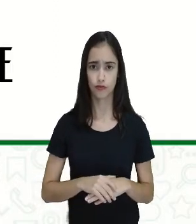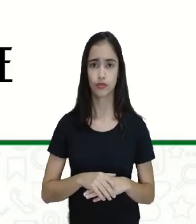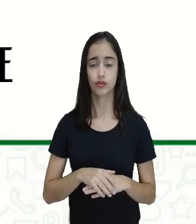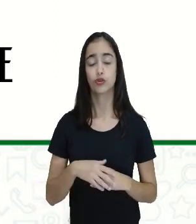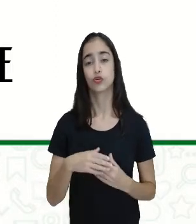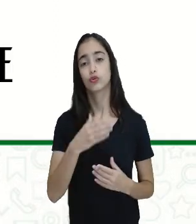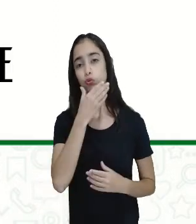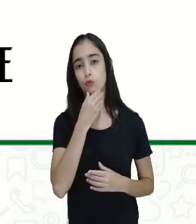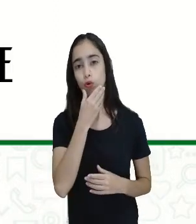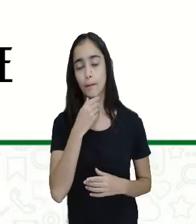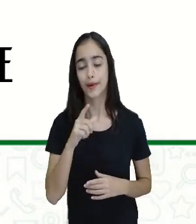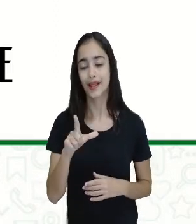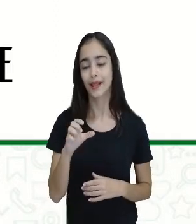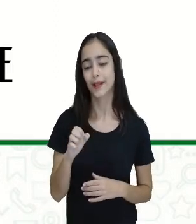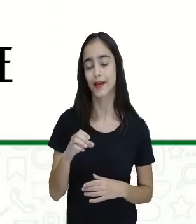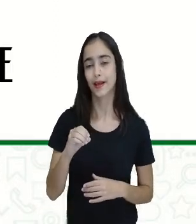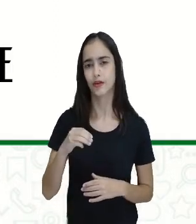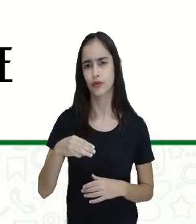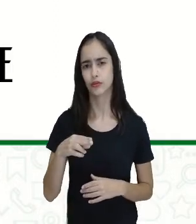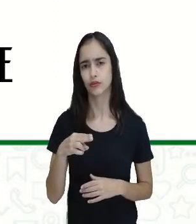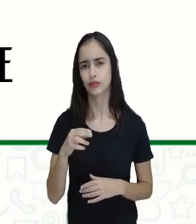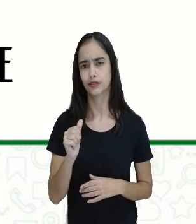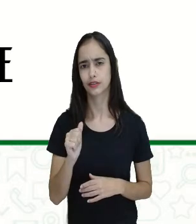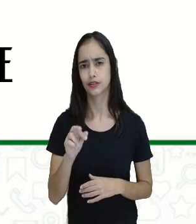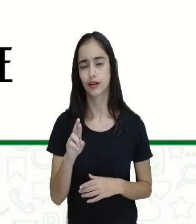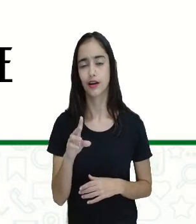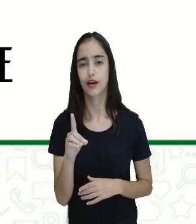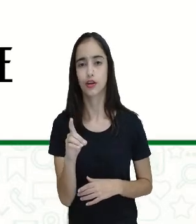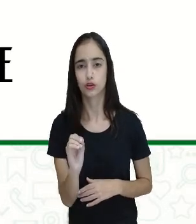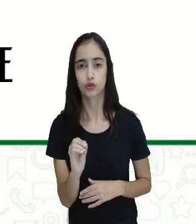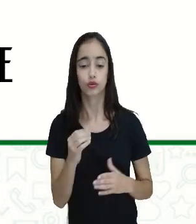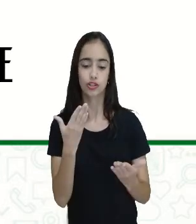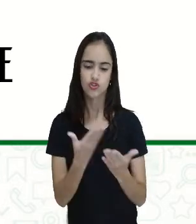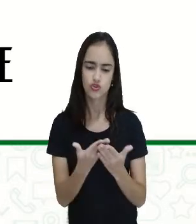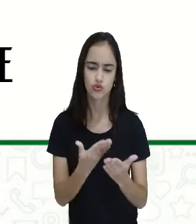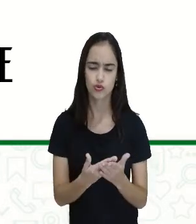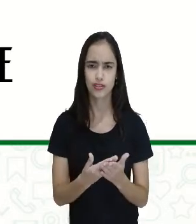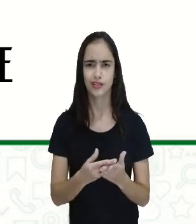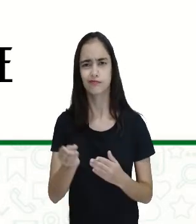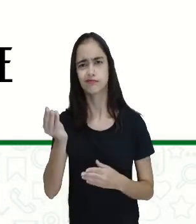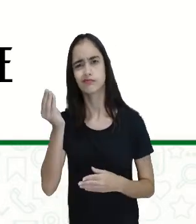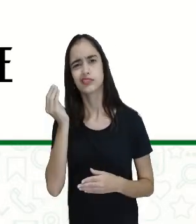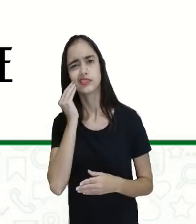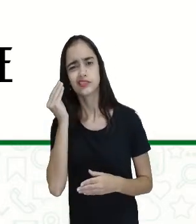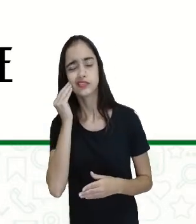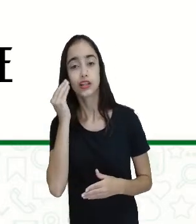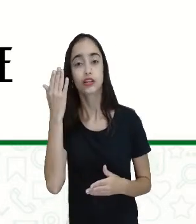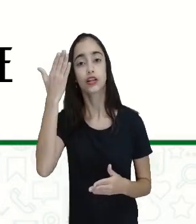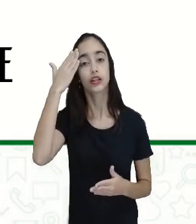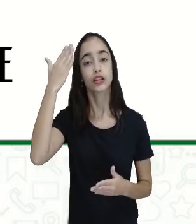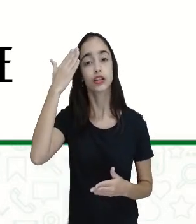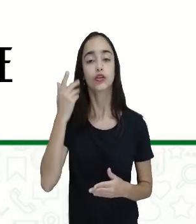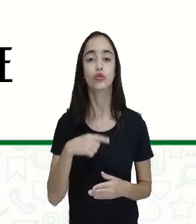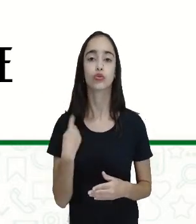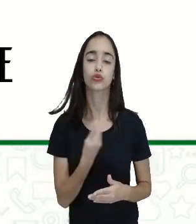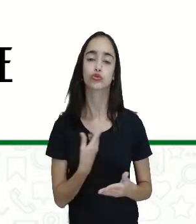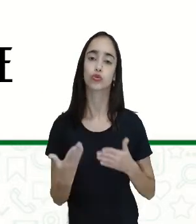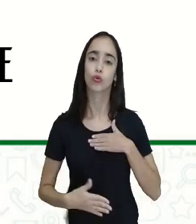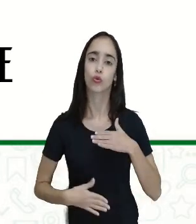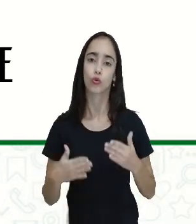estudando a figura humana, tentando entender o nosso corpo dentro de como ele pode ser representado,